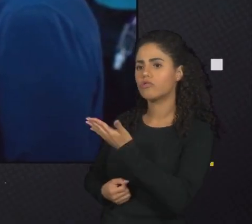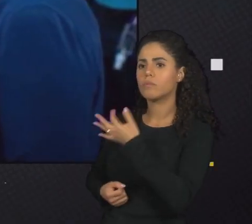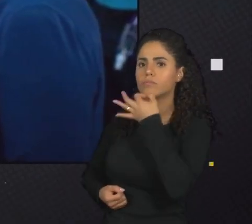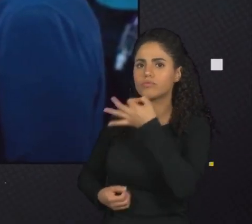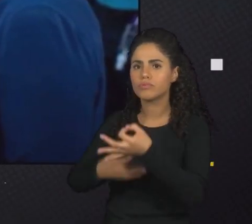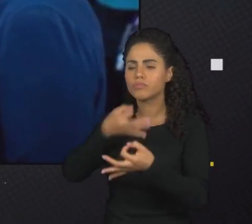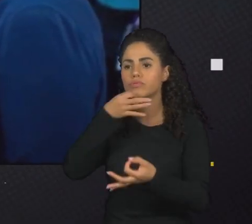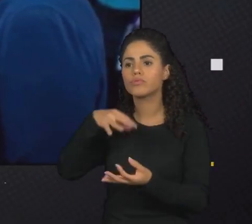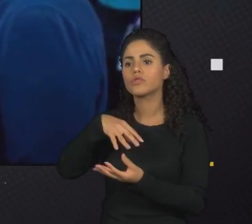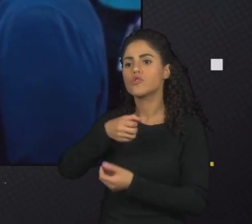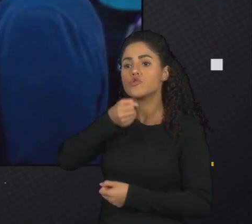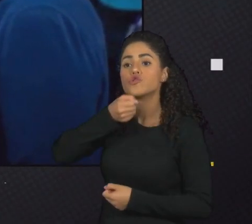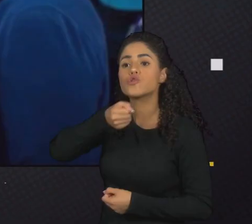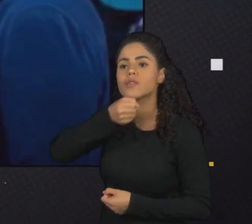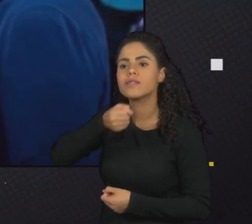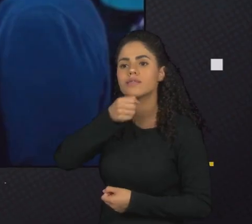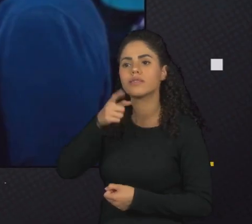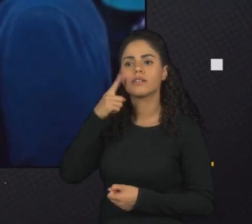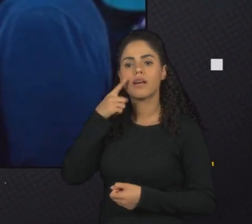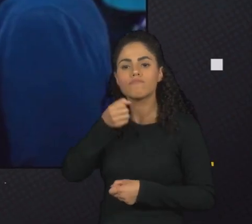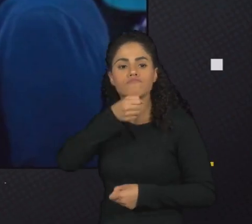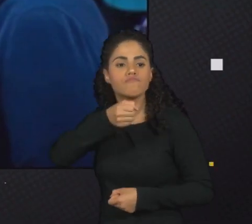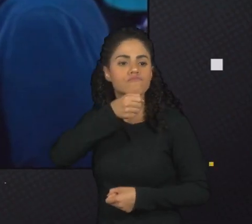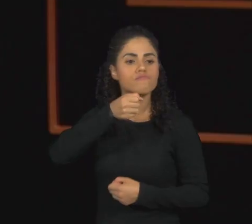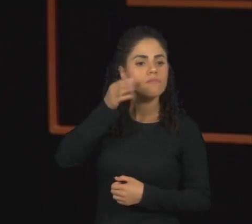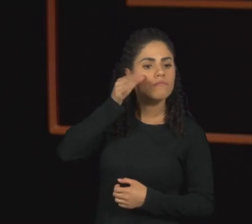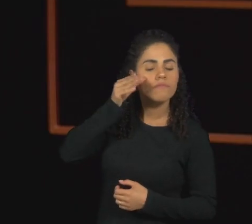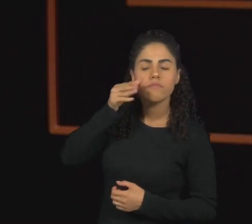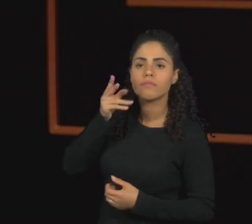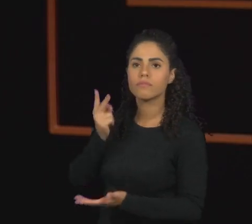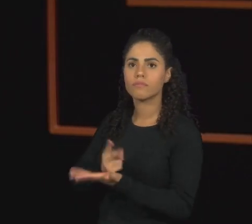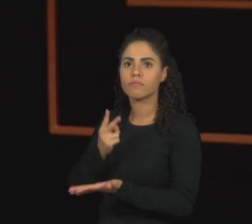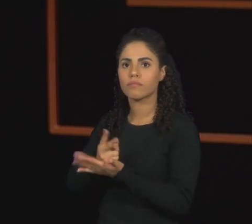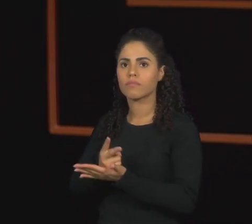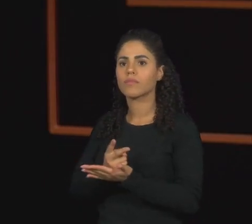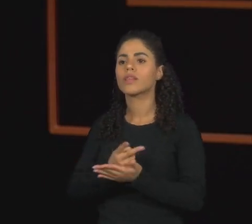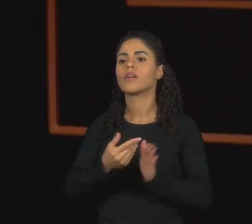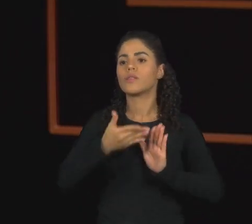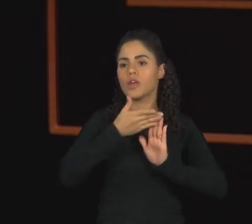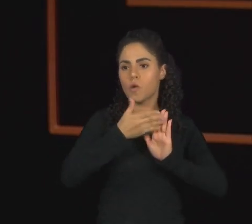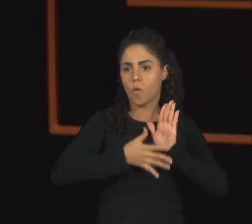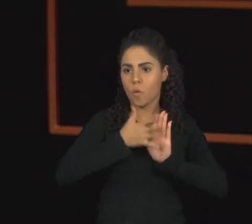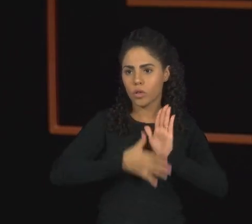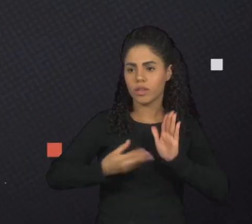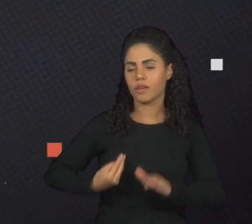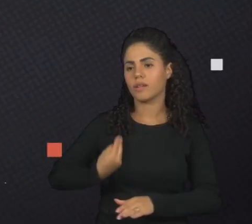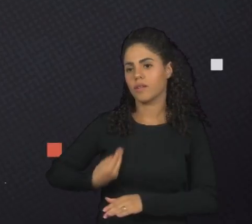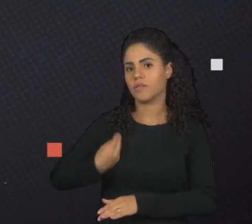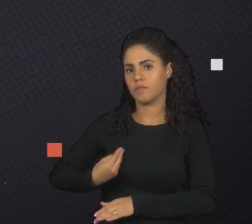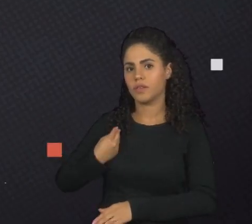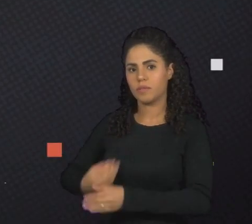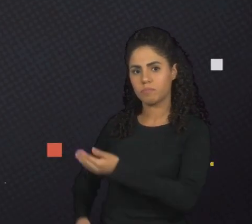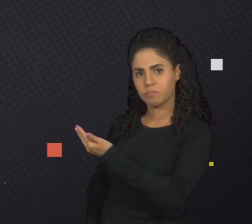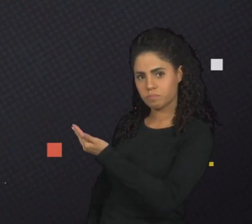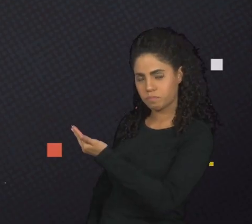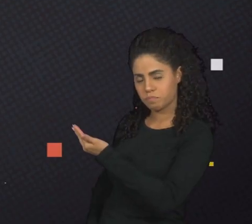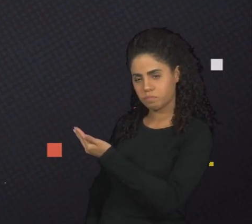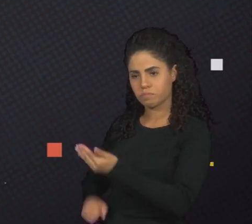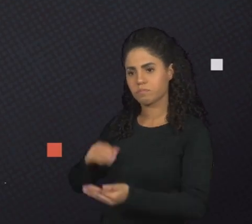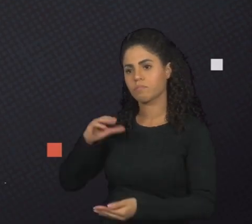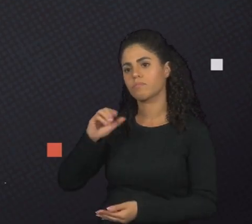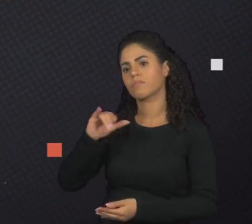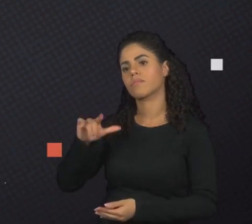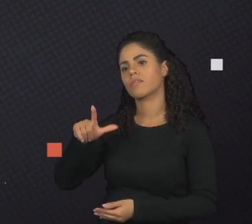dos jornalistas que estão cobrindo o debate. Estou com um roteiro sobre a vida de Cacilda Becker, que é a nossa grande